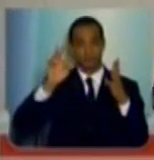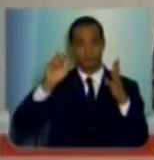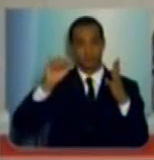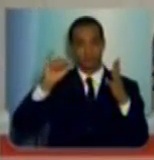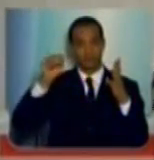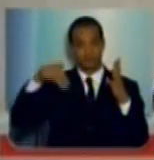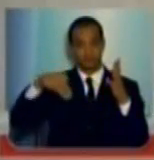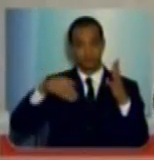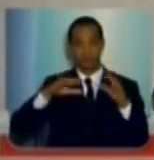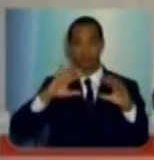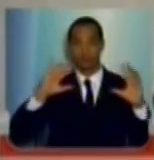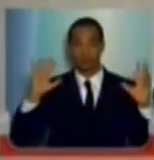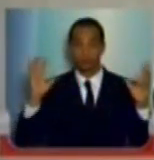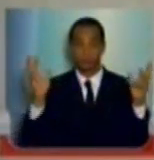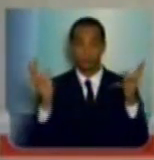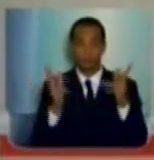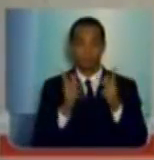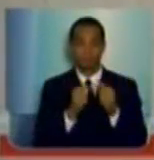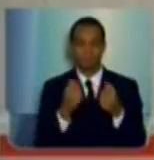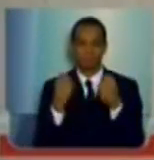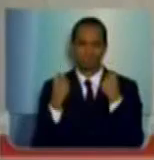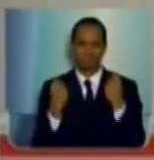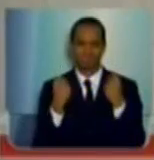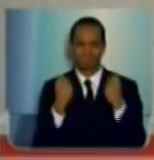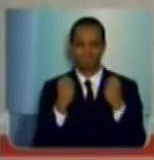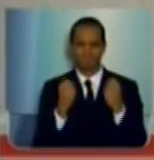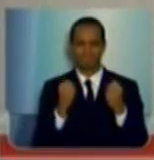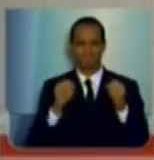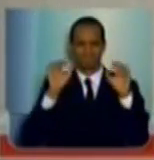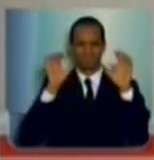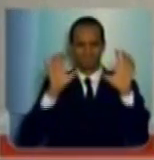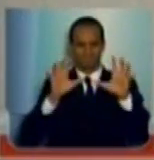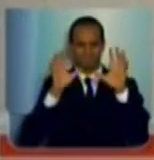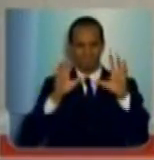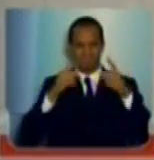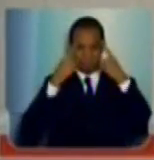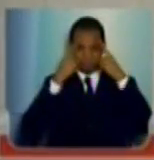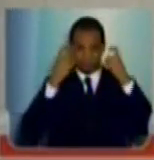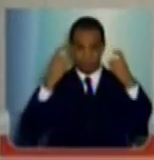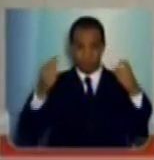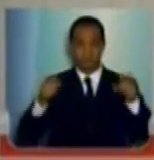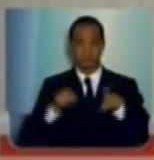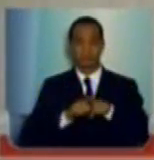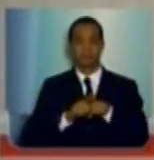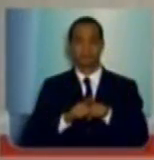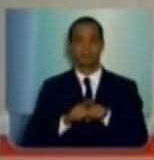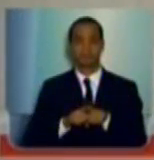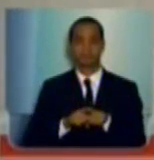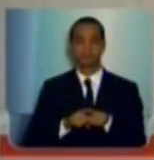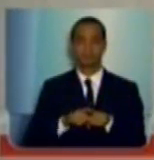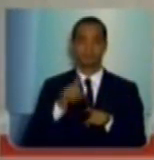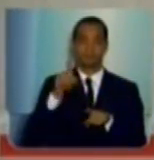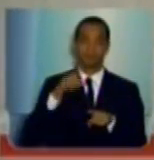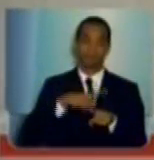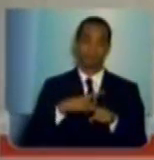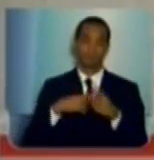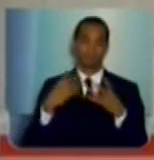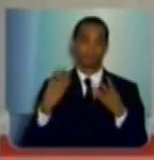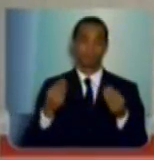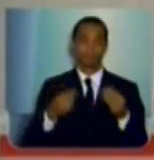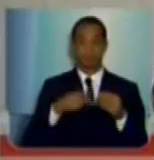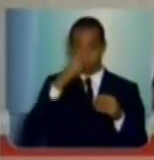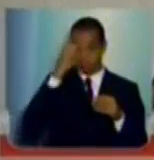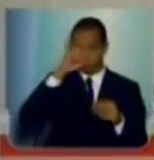essa região tem sido fortemente afetada pela violência lá nós temos toque